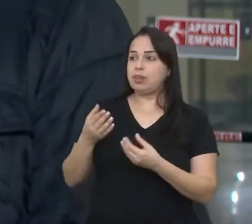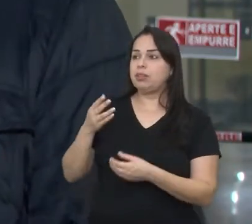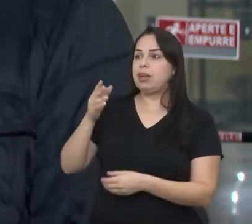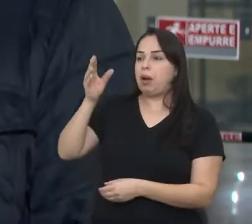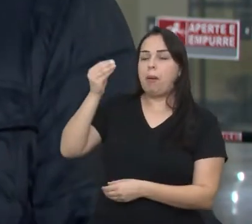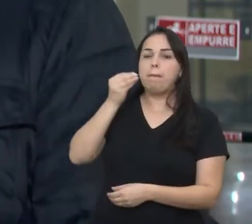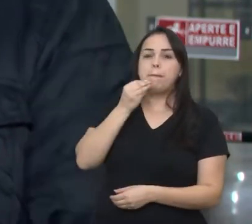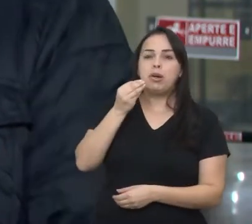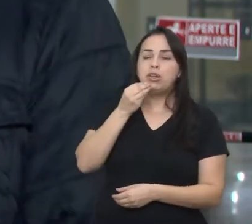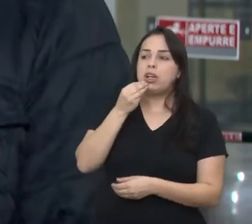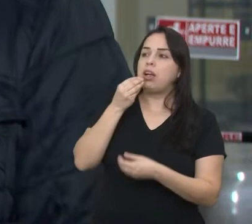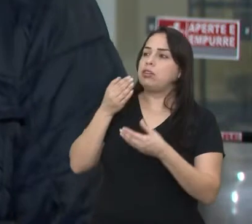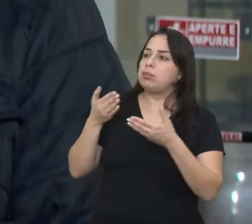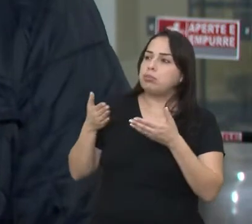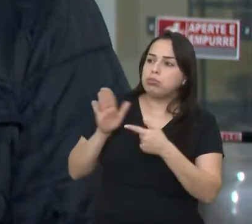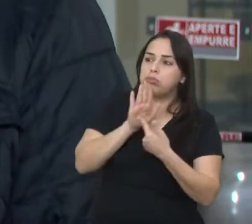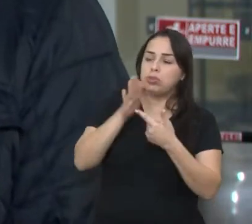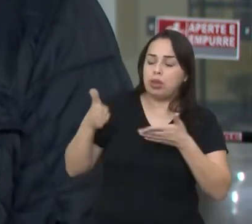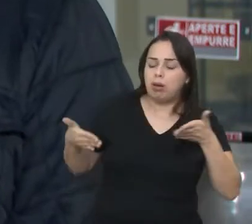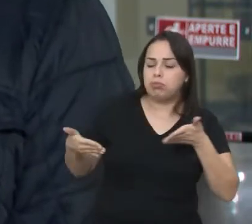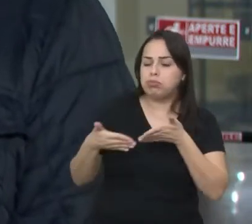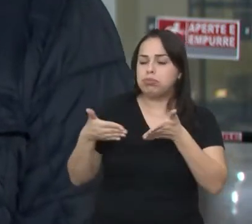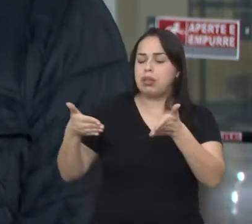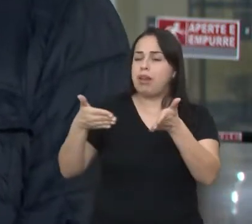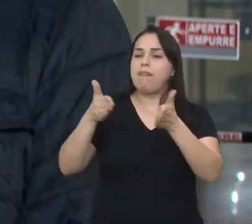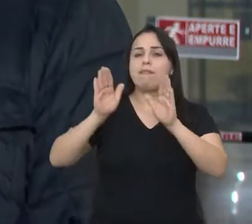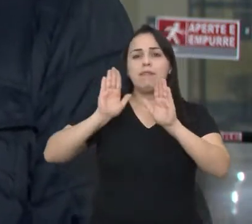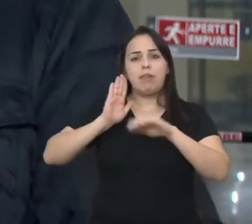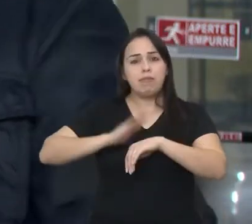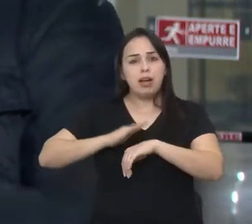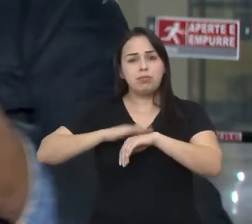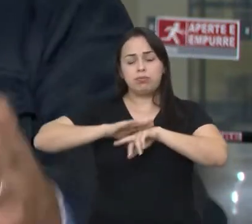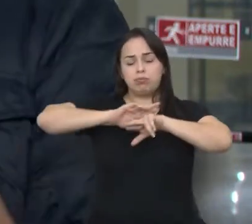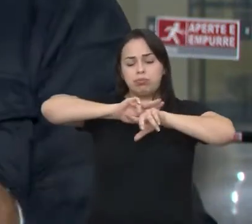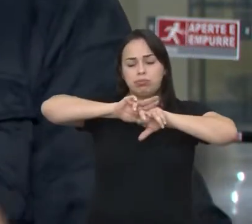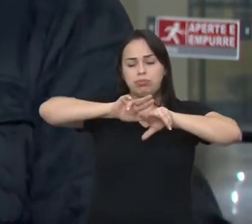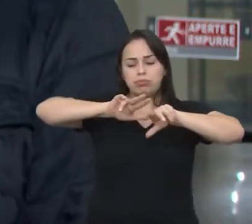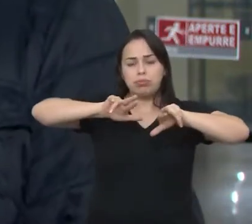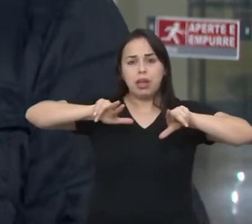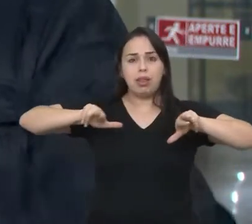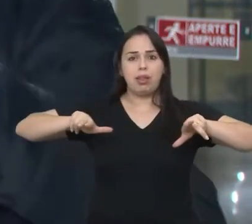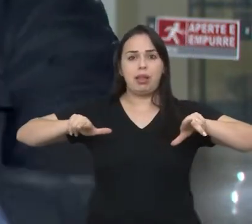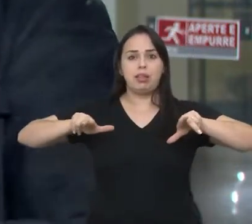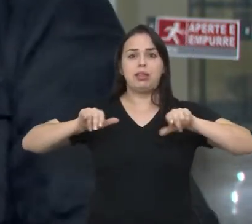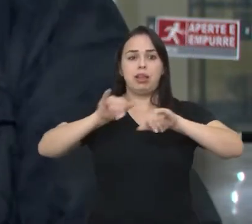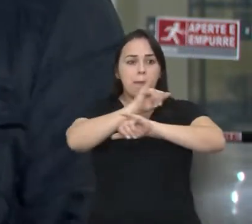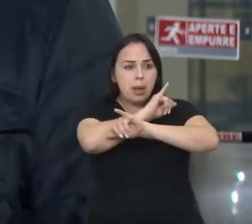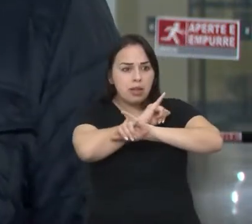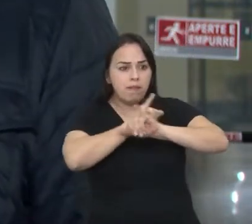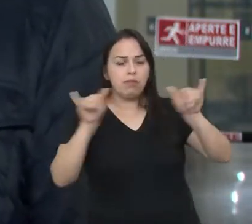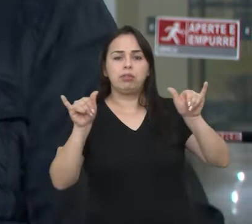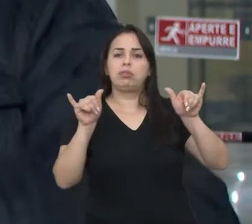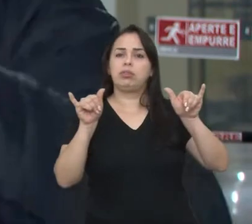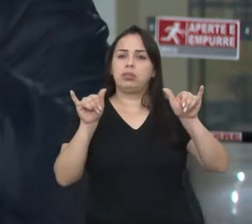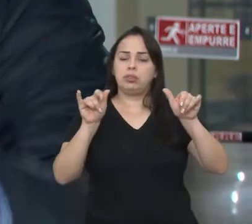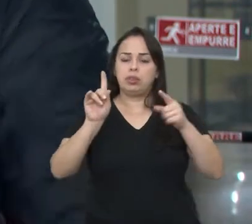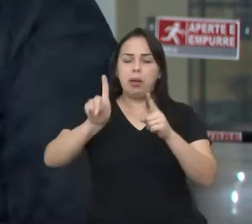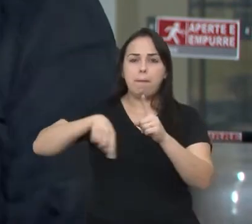Poder Executivo, caminhos, né, para que sejam feitas várias situações, propagandas em cima